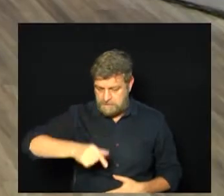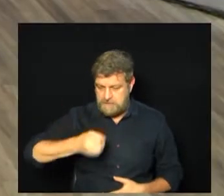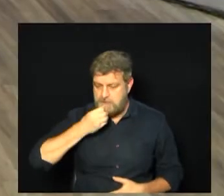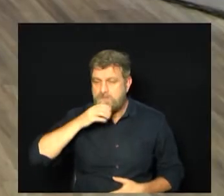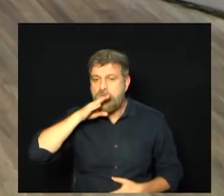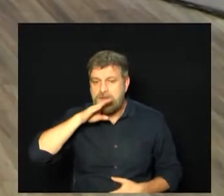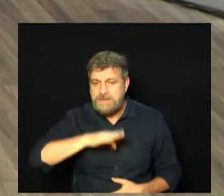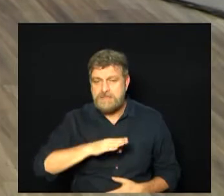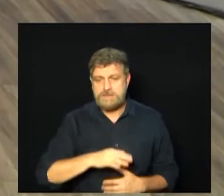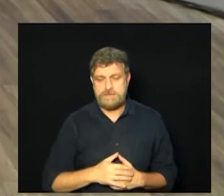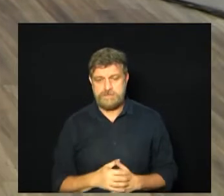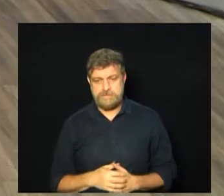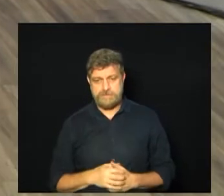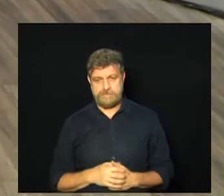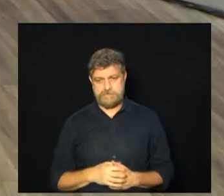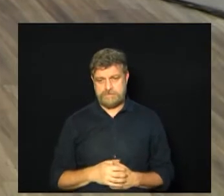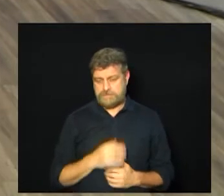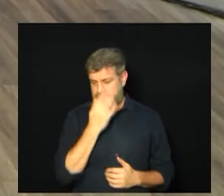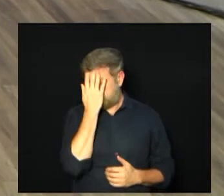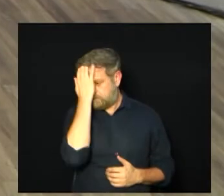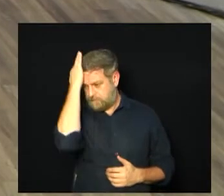tarde.